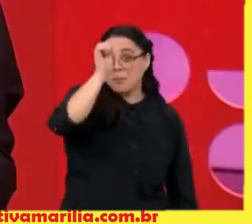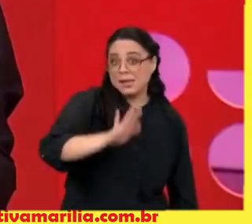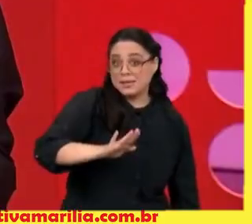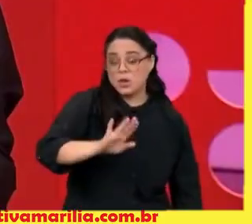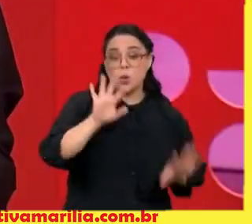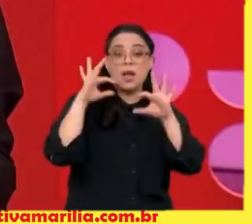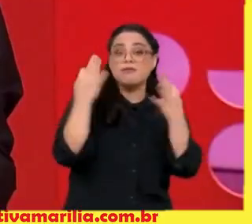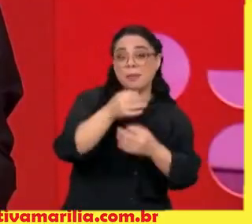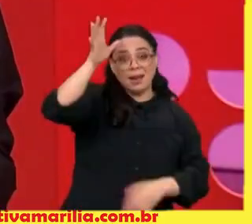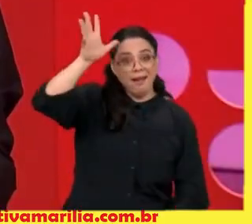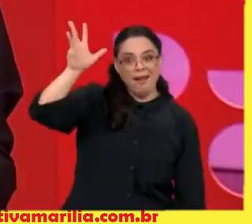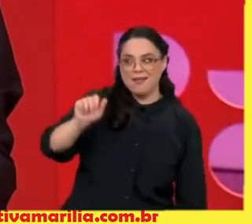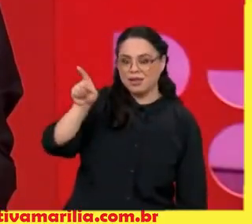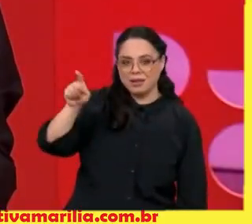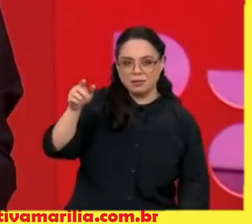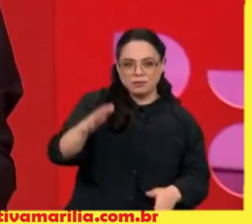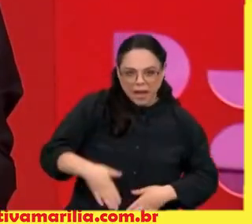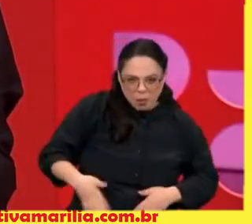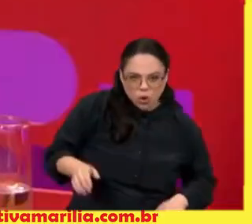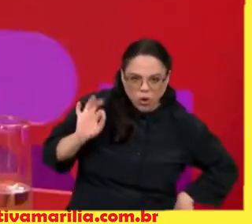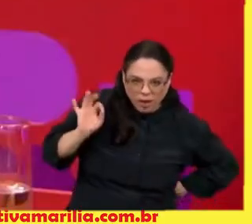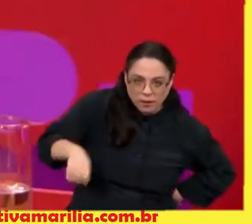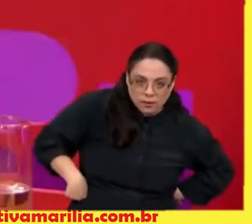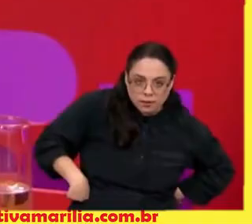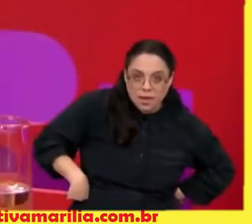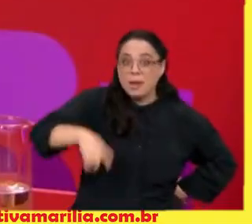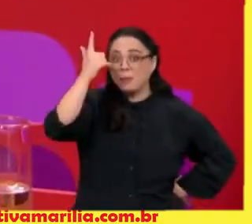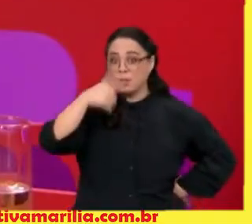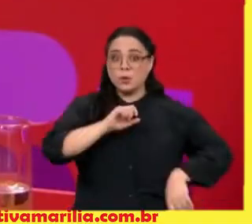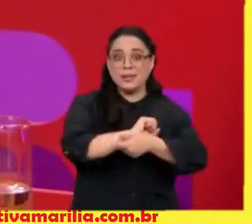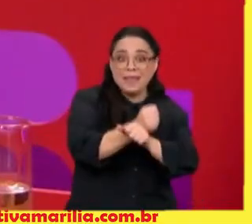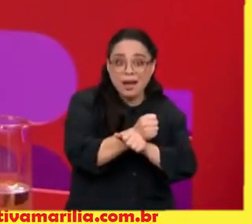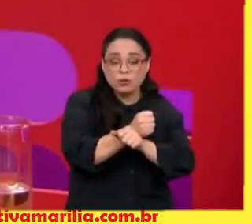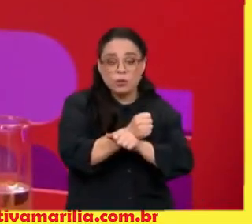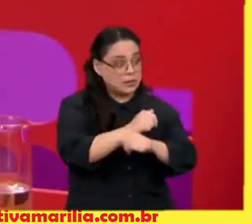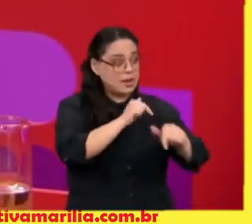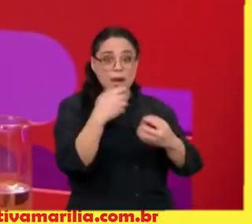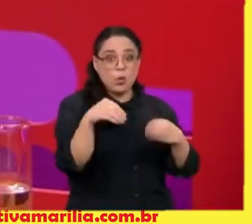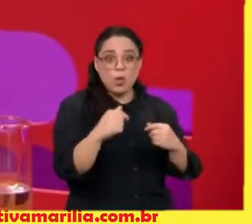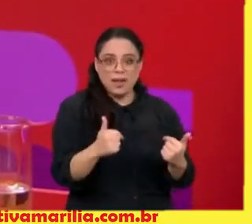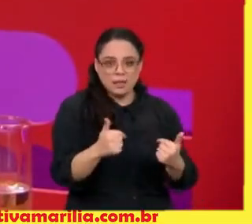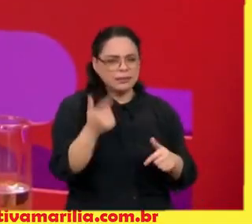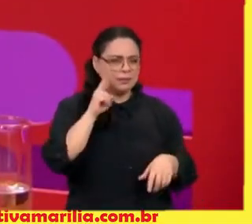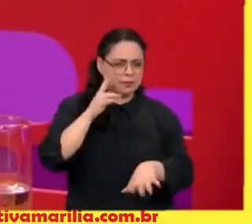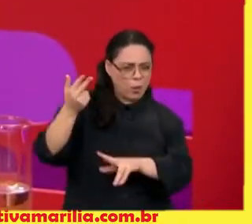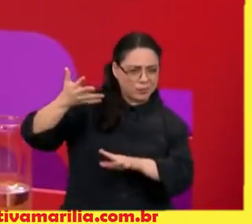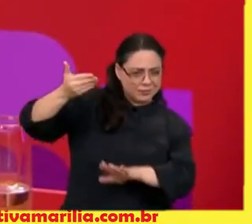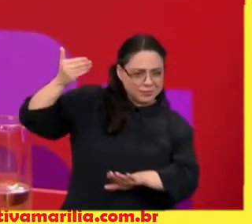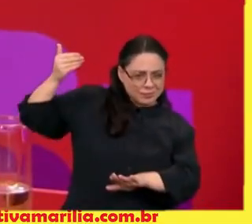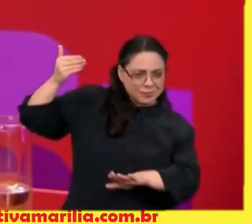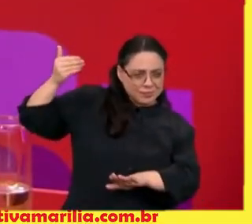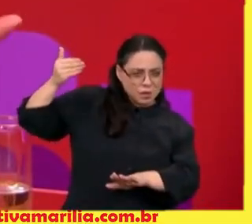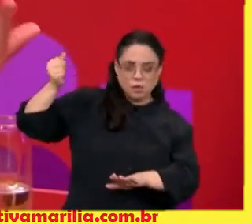não são vagabundos, que eles vieram para cá arrastados, que depois eles ficaram sem emprego, essa coisa toda que eu acabei de contar. Claro. Né? E